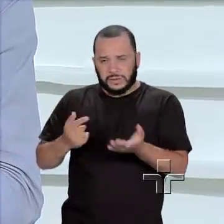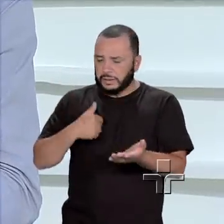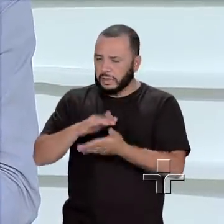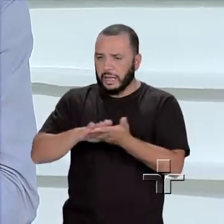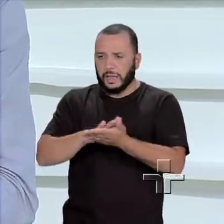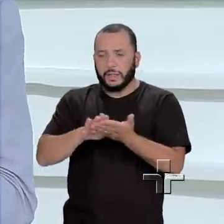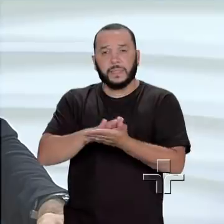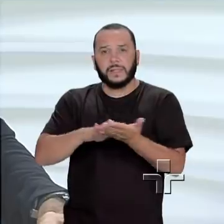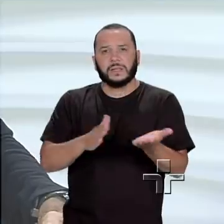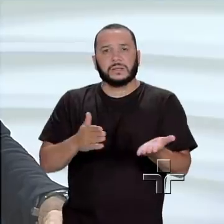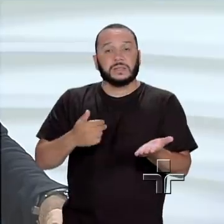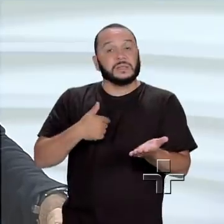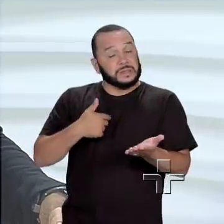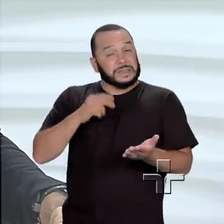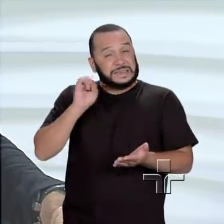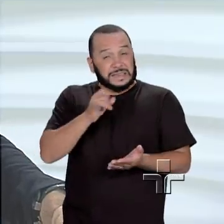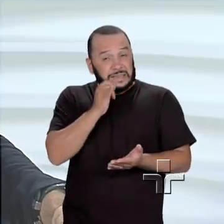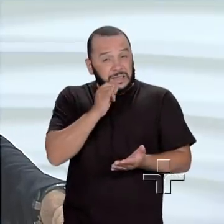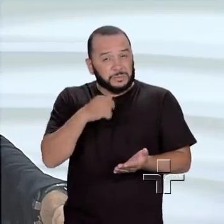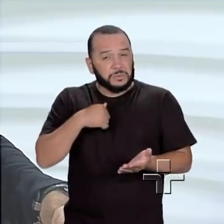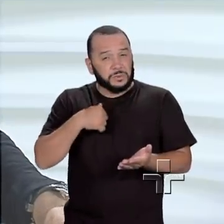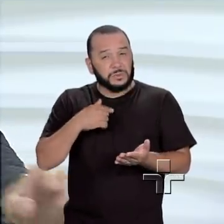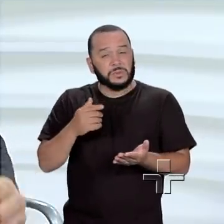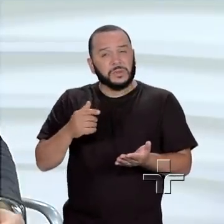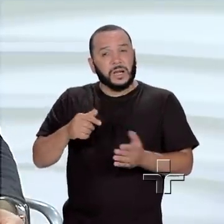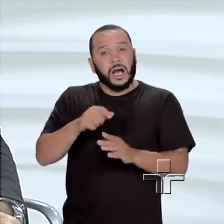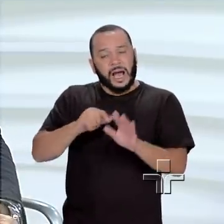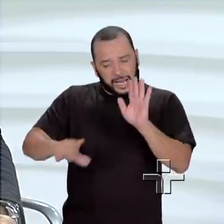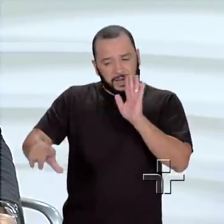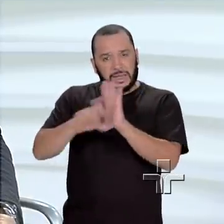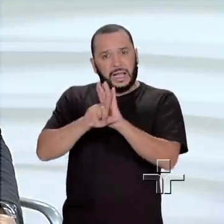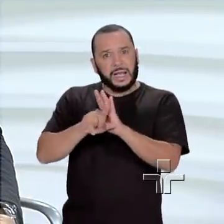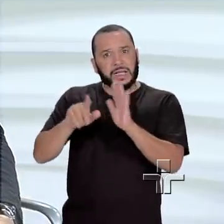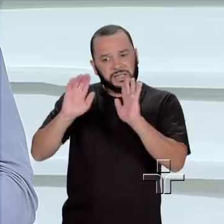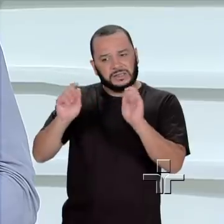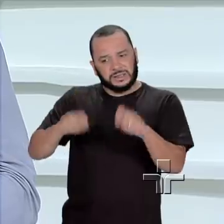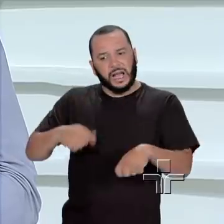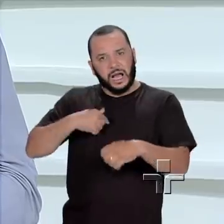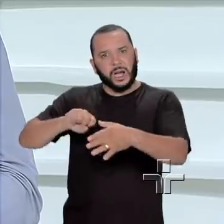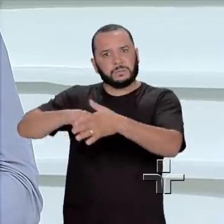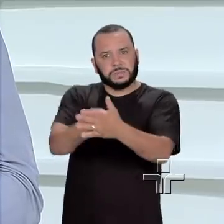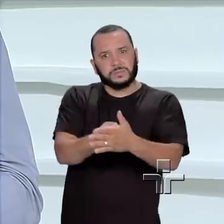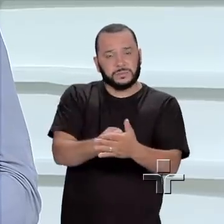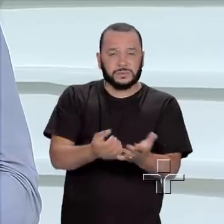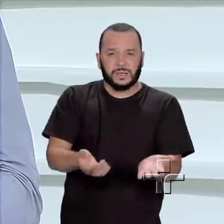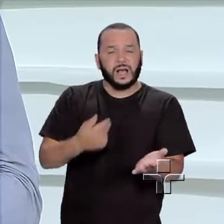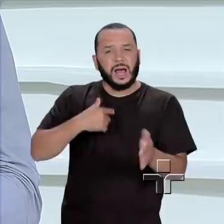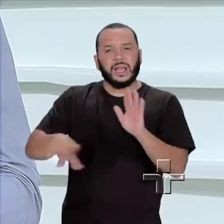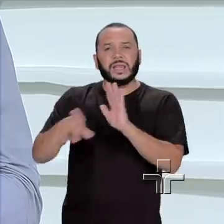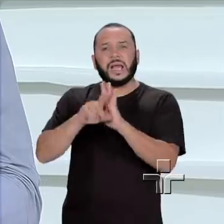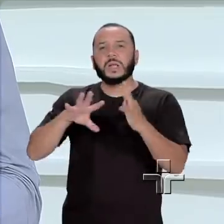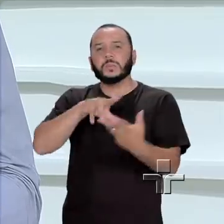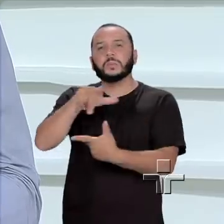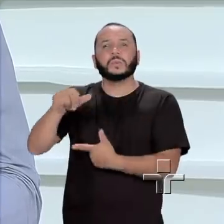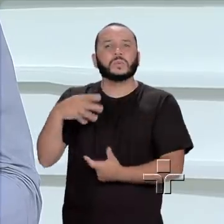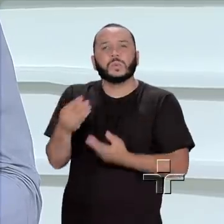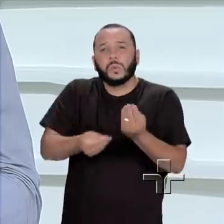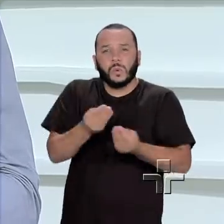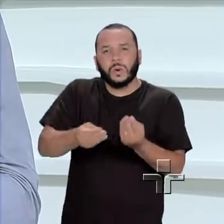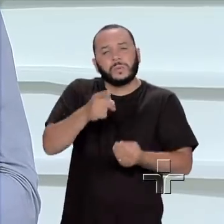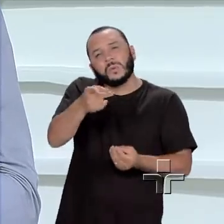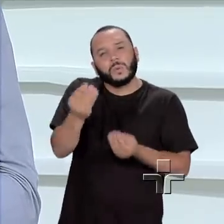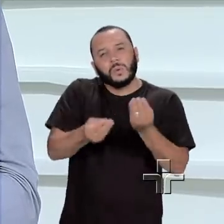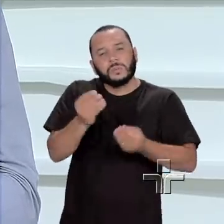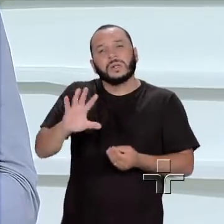teria começado a ser barrado de alguma forma. Será que as legislações elas não estão atentas no mundo globalmente? Como é que está acontecendo? Como é que você vê essa